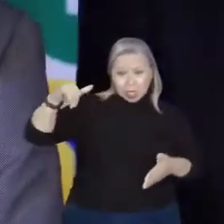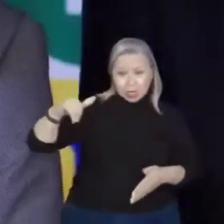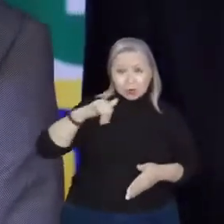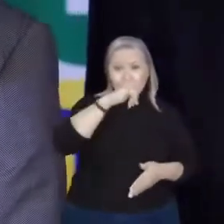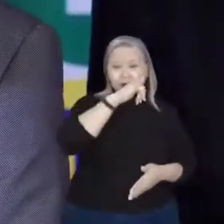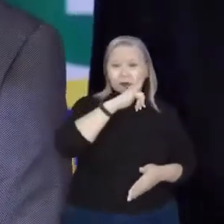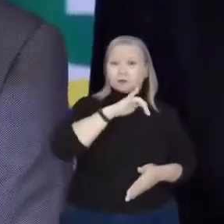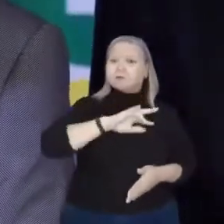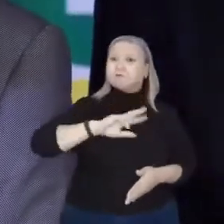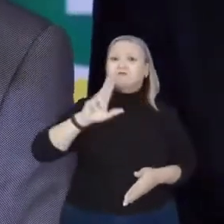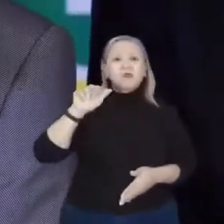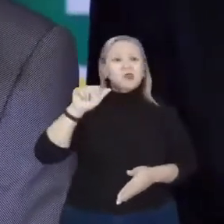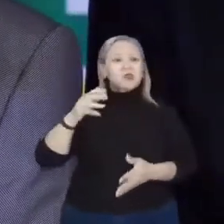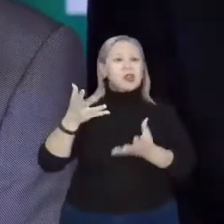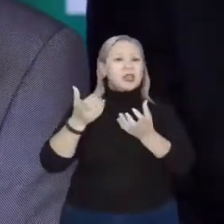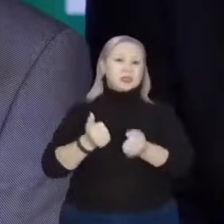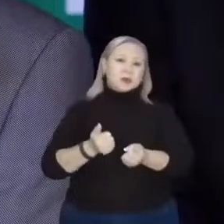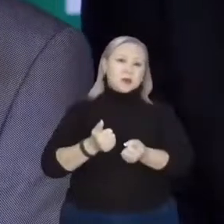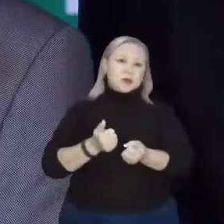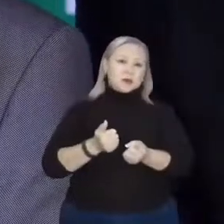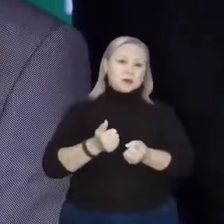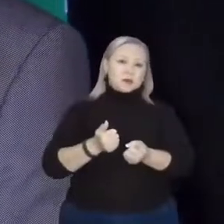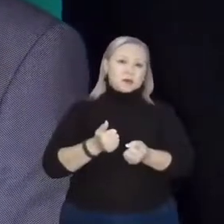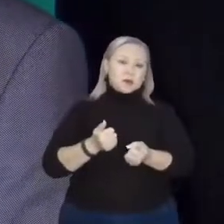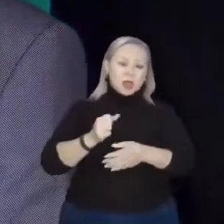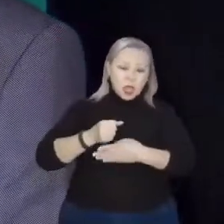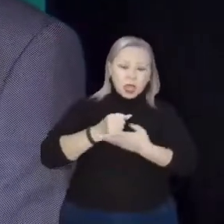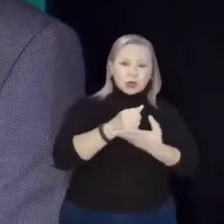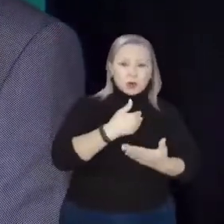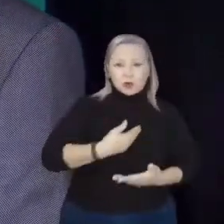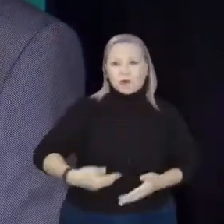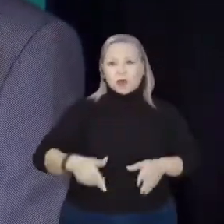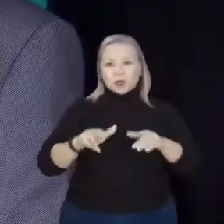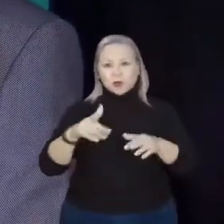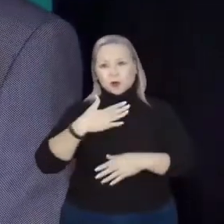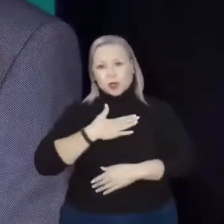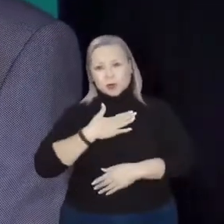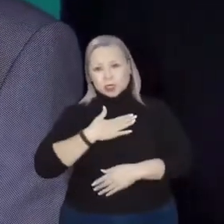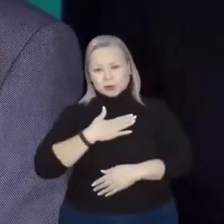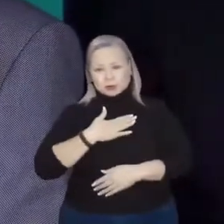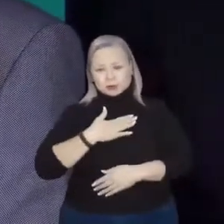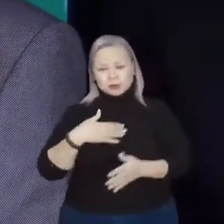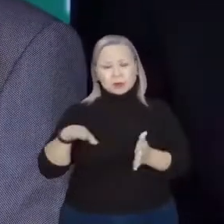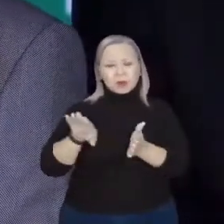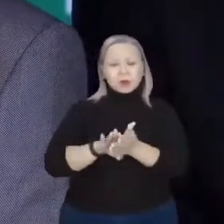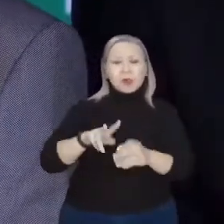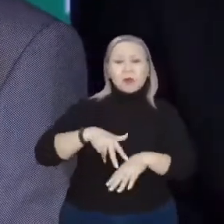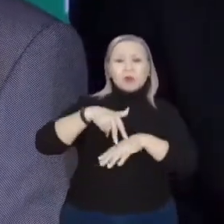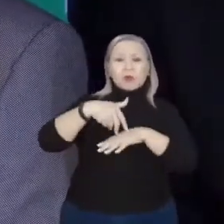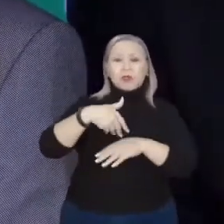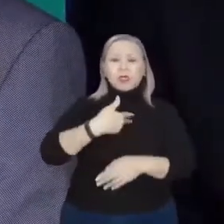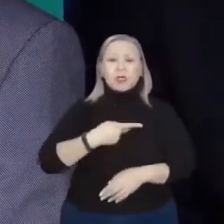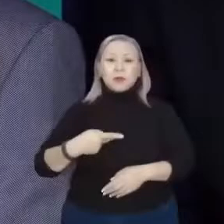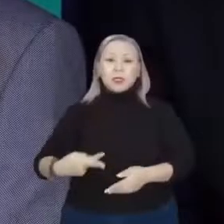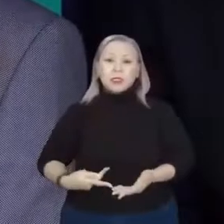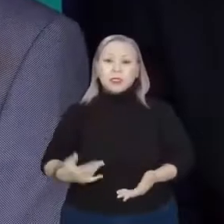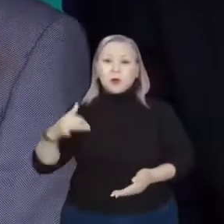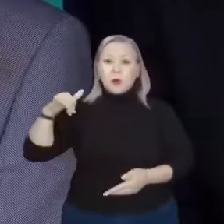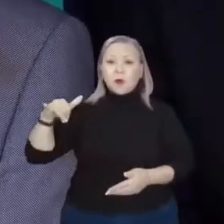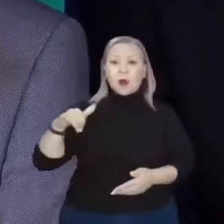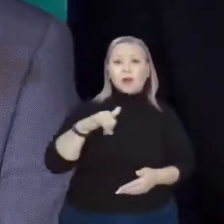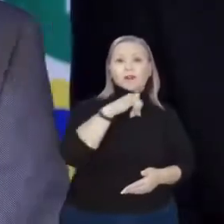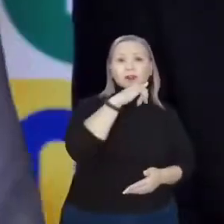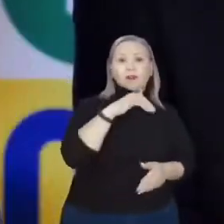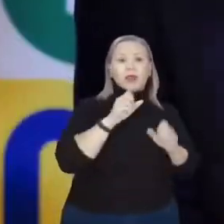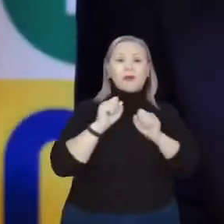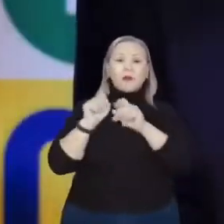governo como recebi. Você se lembra que quando eu cheguei na presidência, o avião presidencial estava aposentado